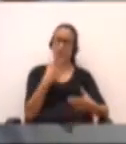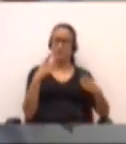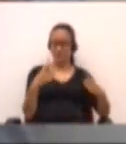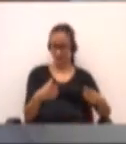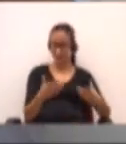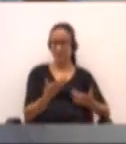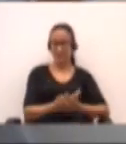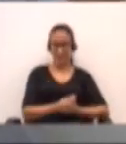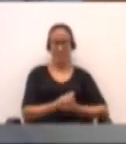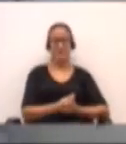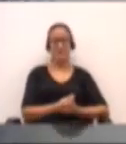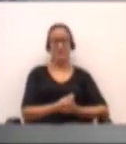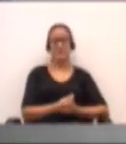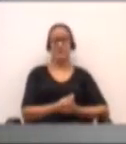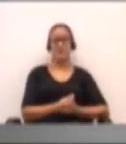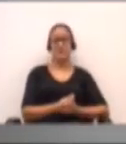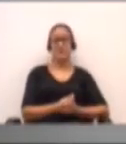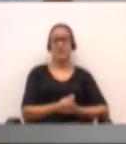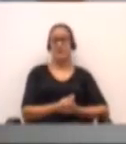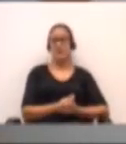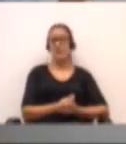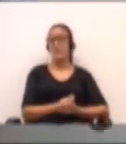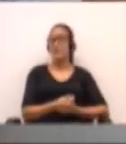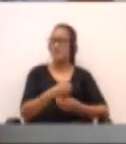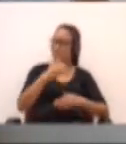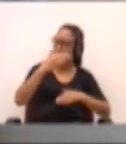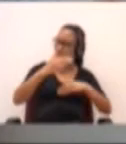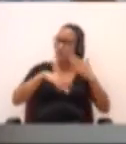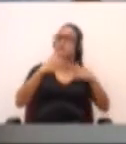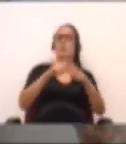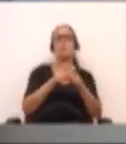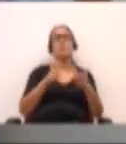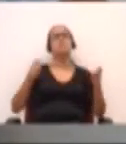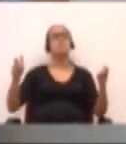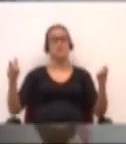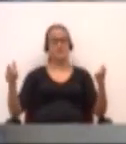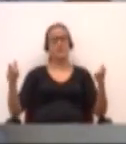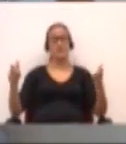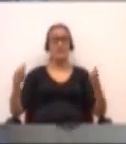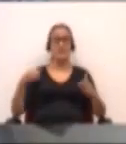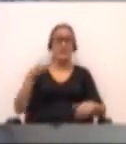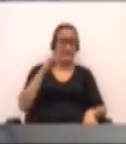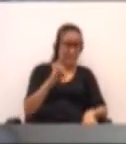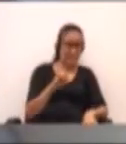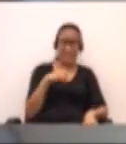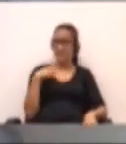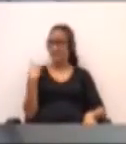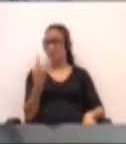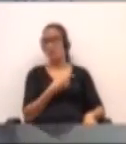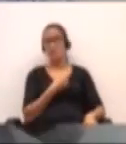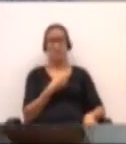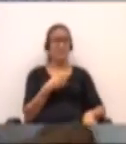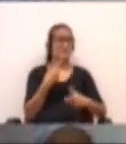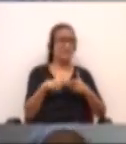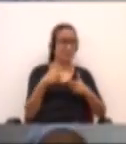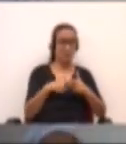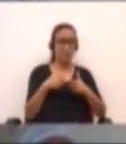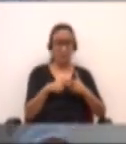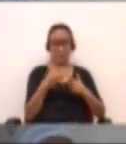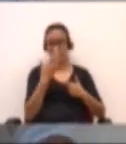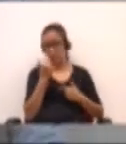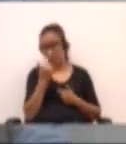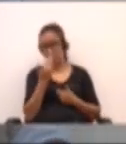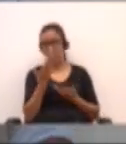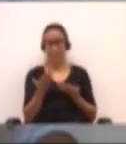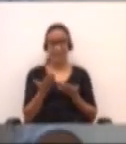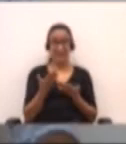multipliquem. Por uma razão simples. Se nós hoje vivemos uma crise de segurança alimentar, ou seja, se hoje a